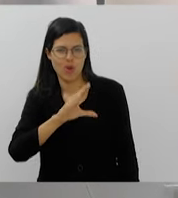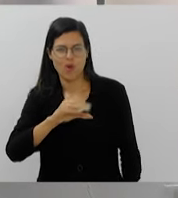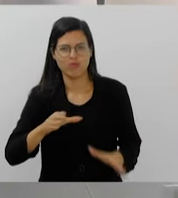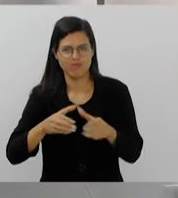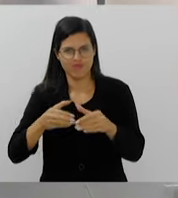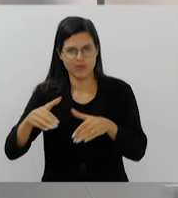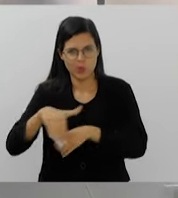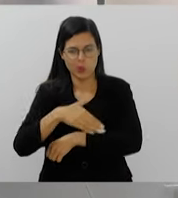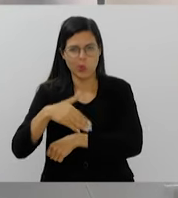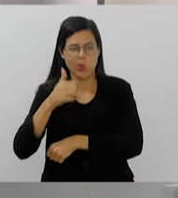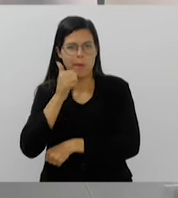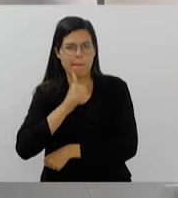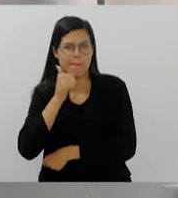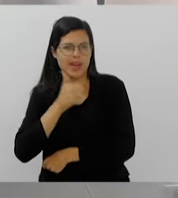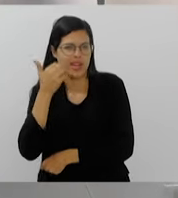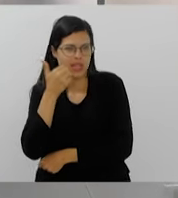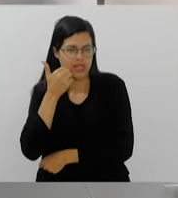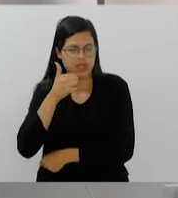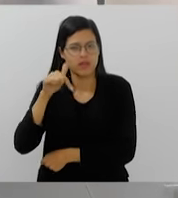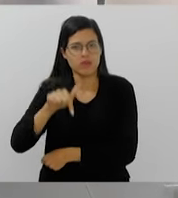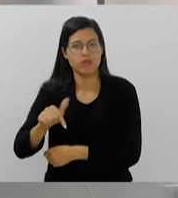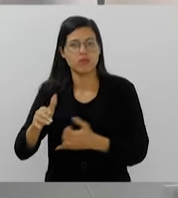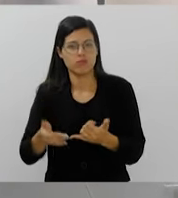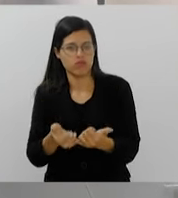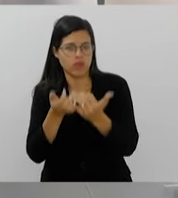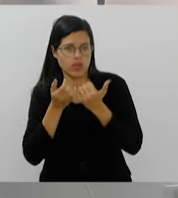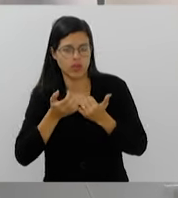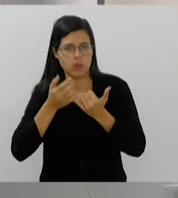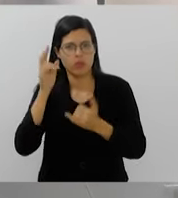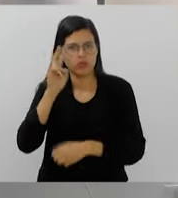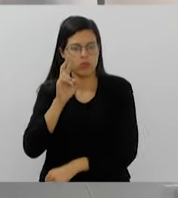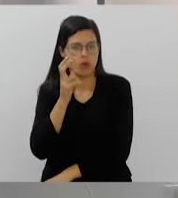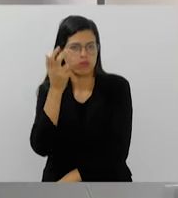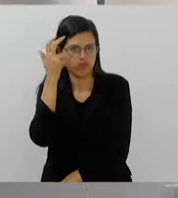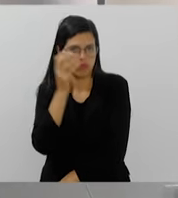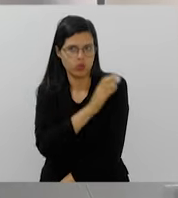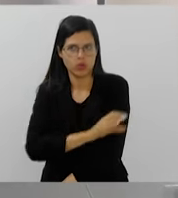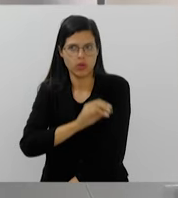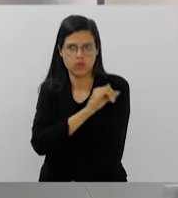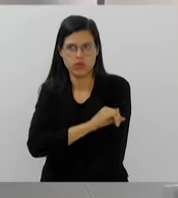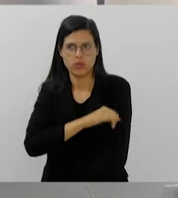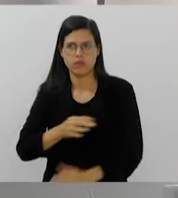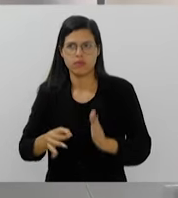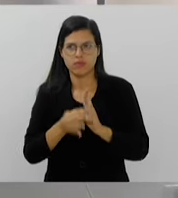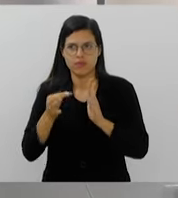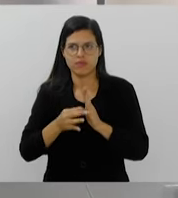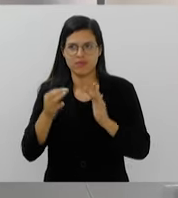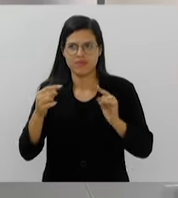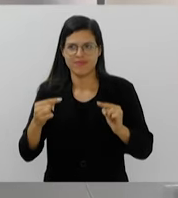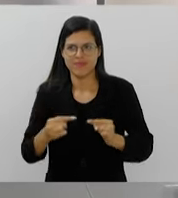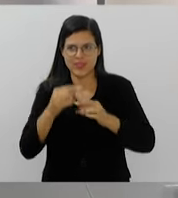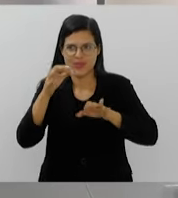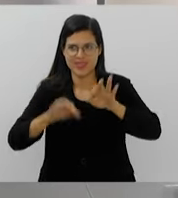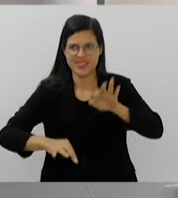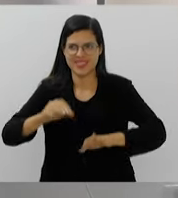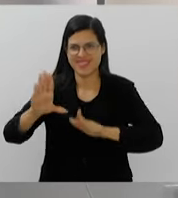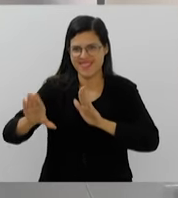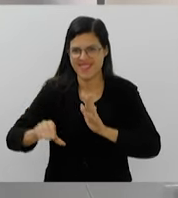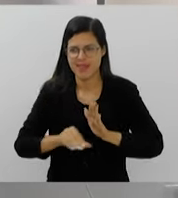como patrimônio cultural e material do estado do Rio de Janeiro. Para aparecer, deputado Luiz Paulo. Pela juridicidade com